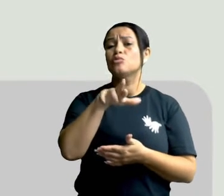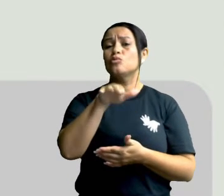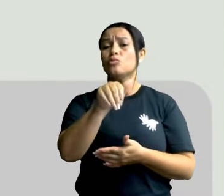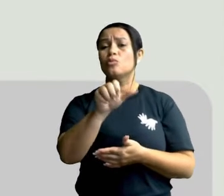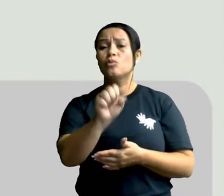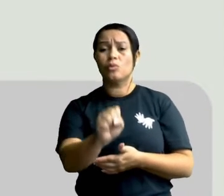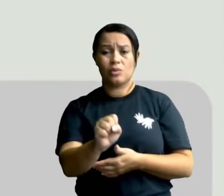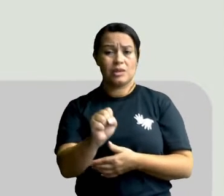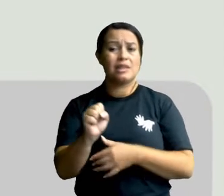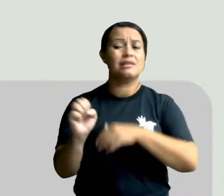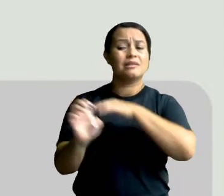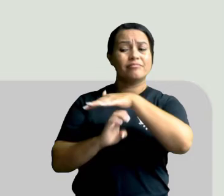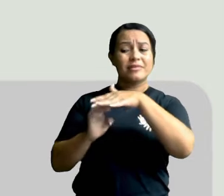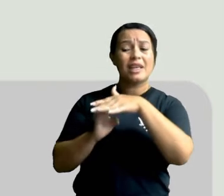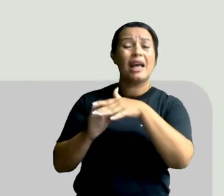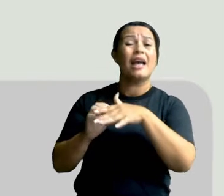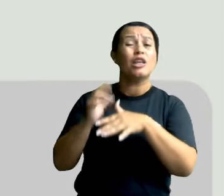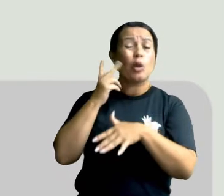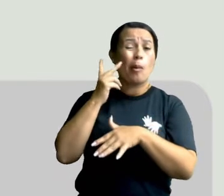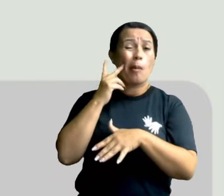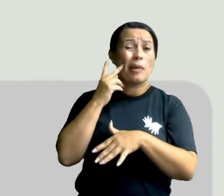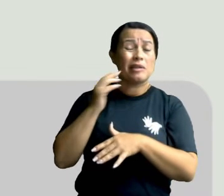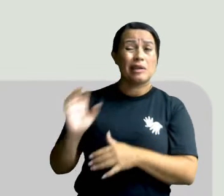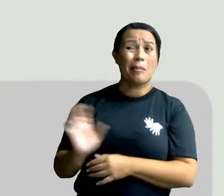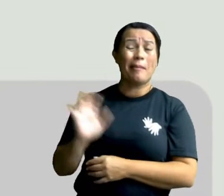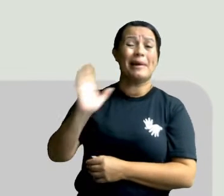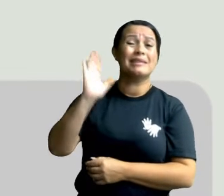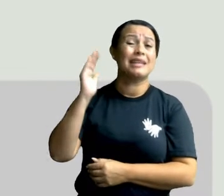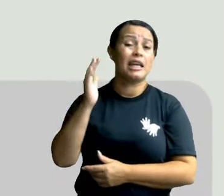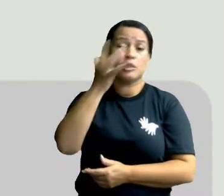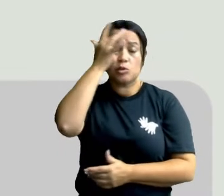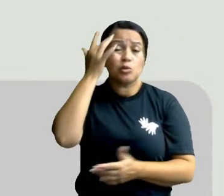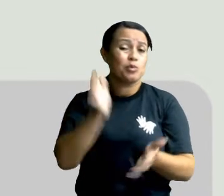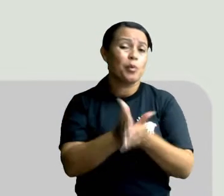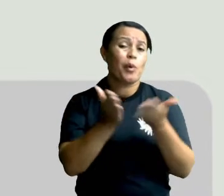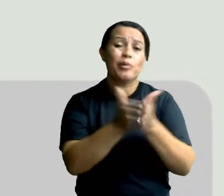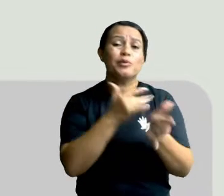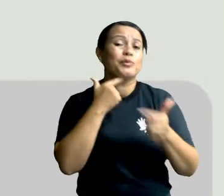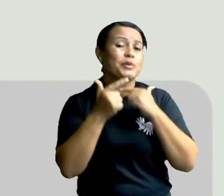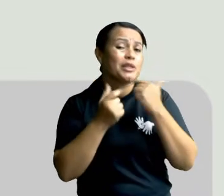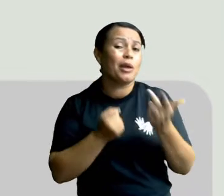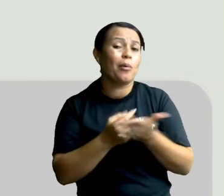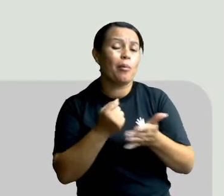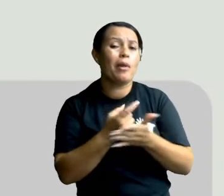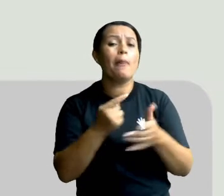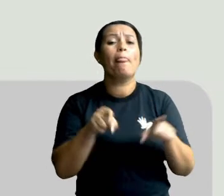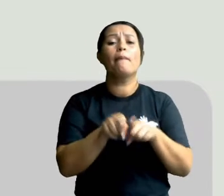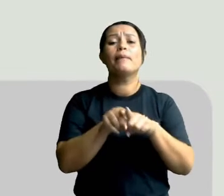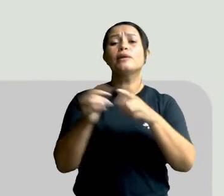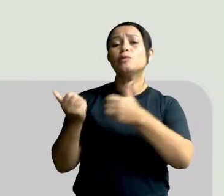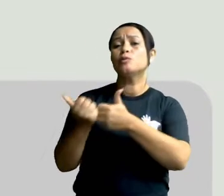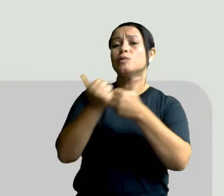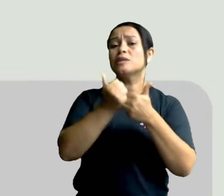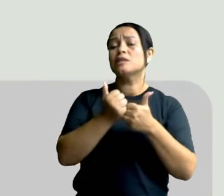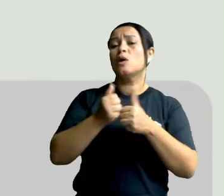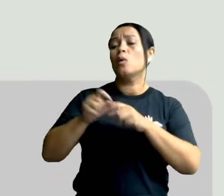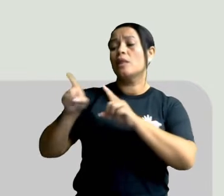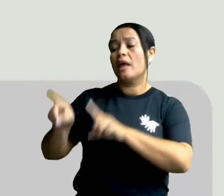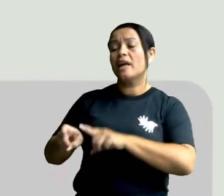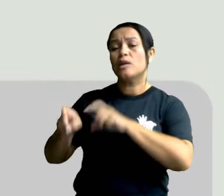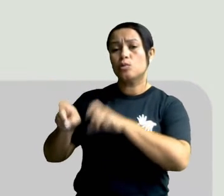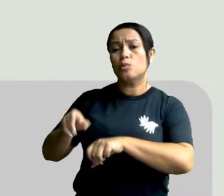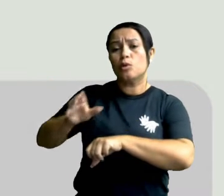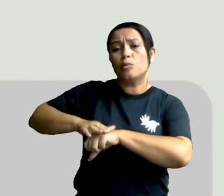que geralmente, ao ficarem mais caros, limitam sua compra pelas pessoas mais pobres, e a substituição da agricultura